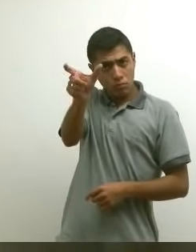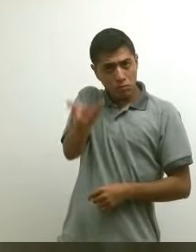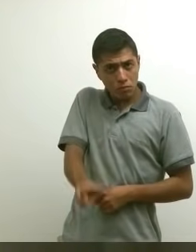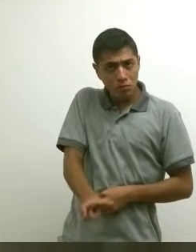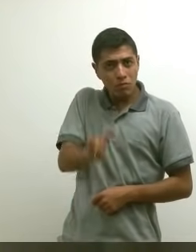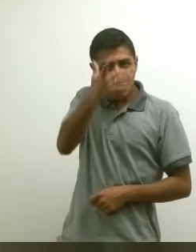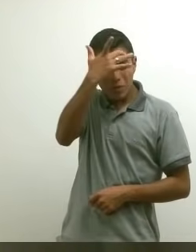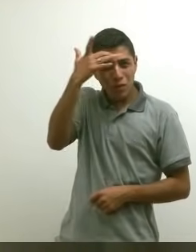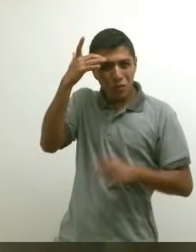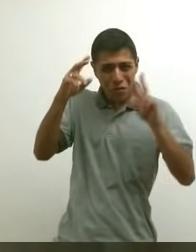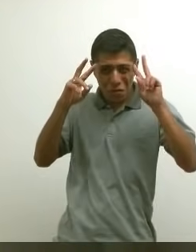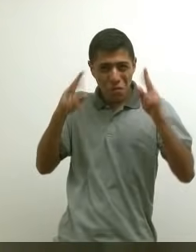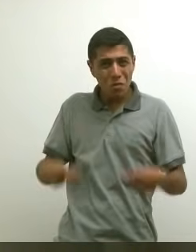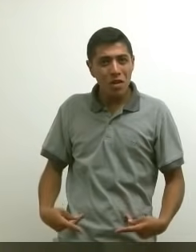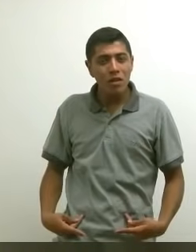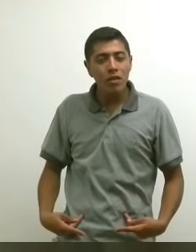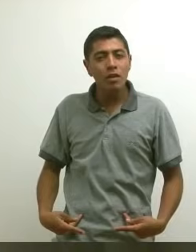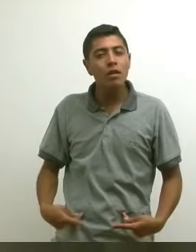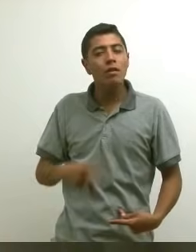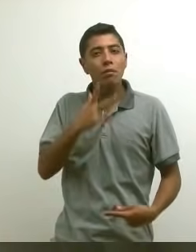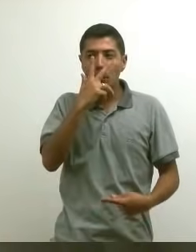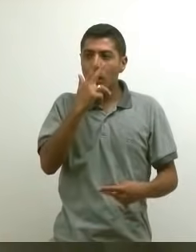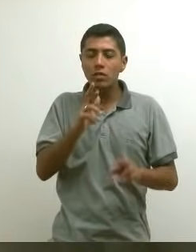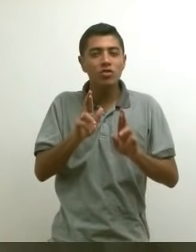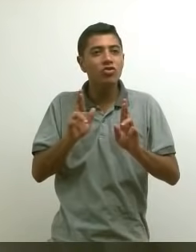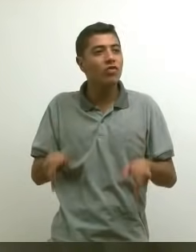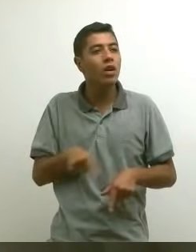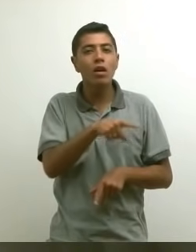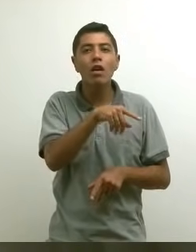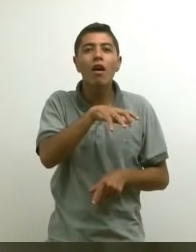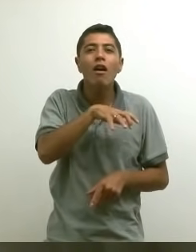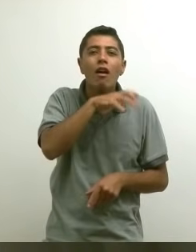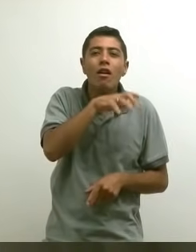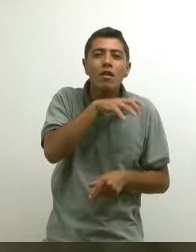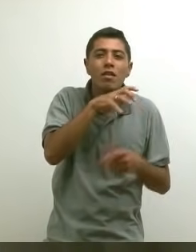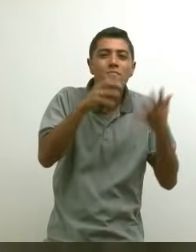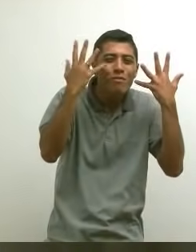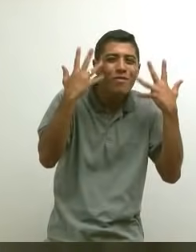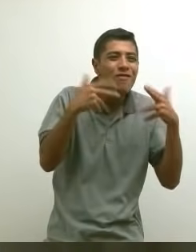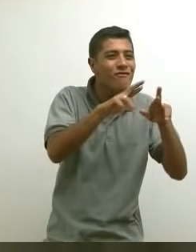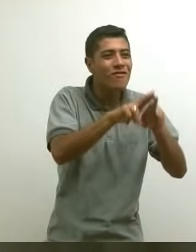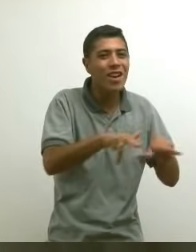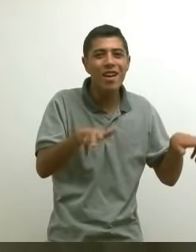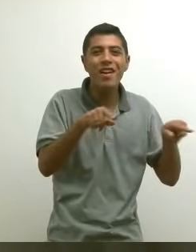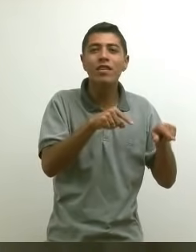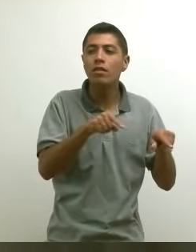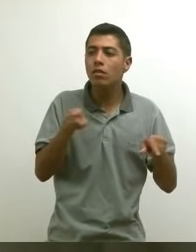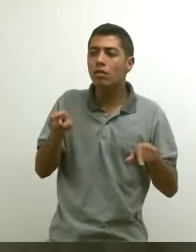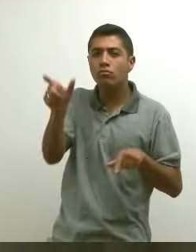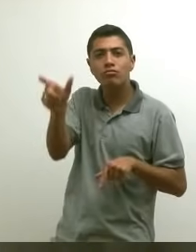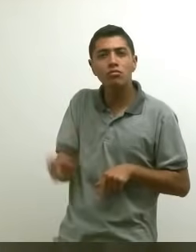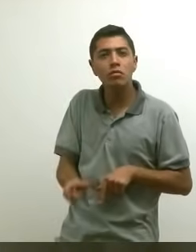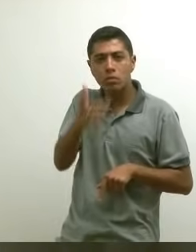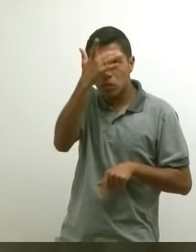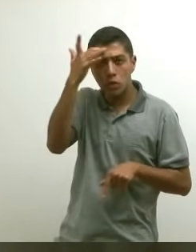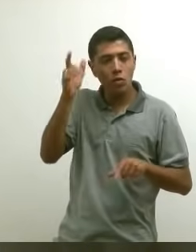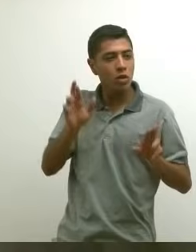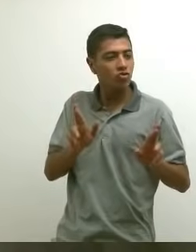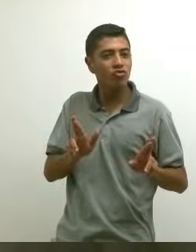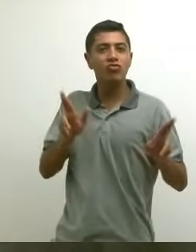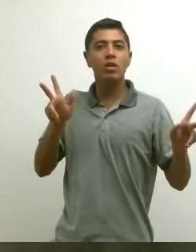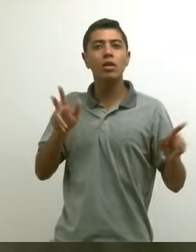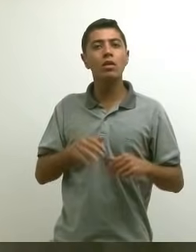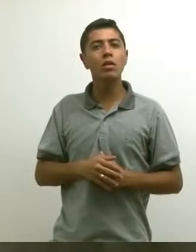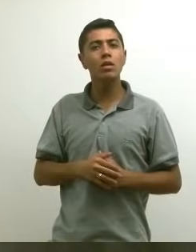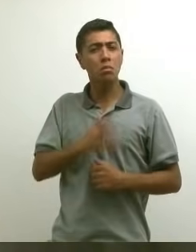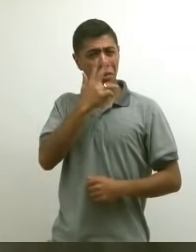indiferenciada se esse modelo cinco dedos e da origem de todos mamíferos nós não somos um super mamífero nós